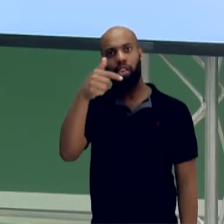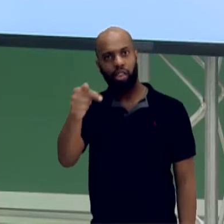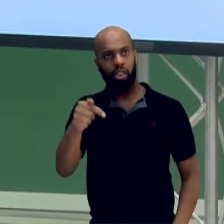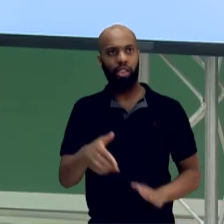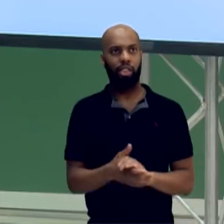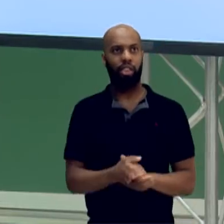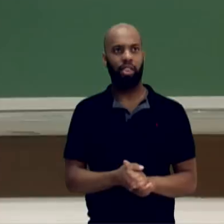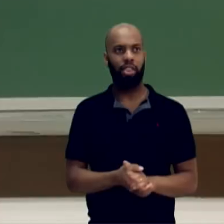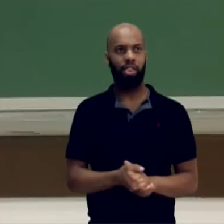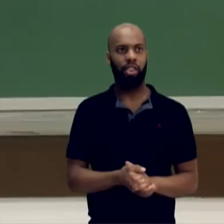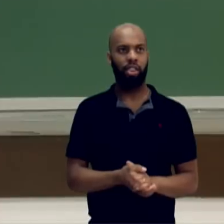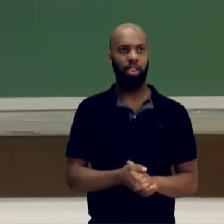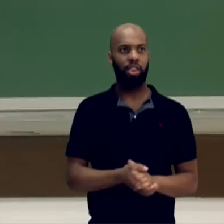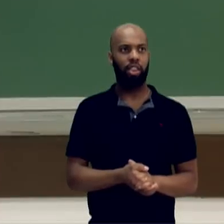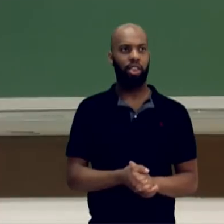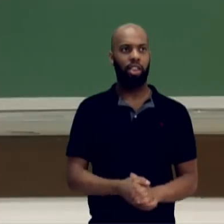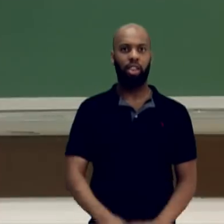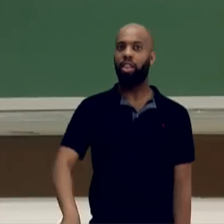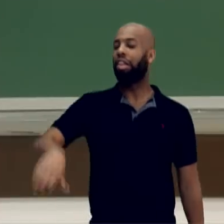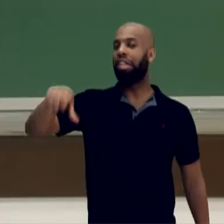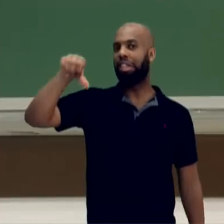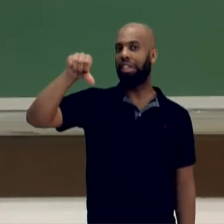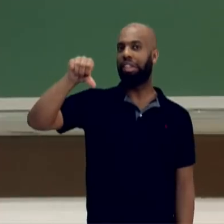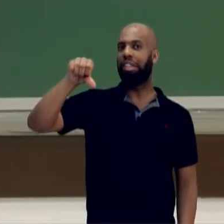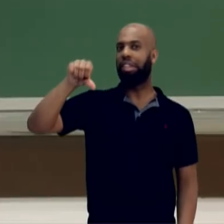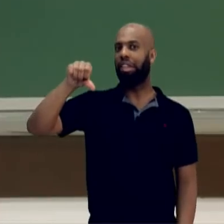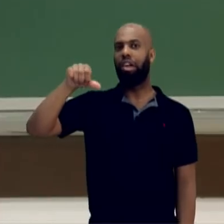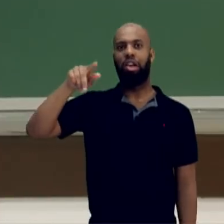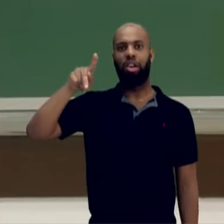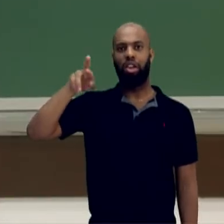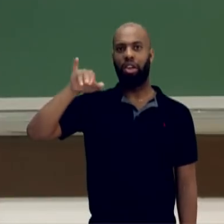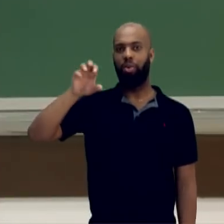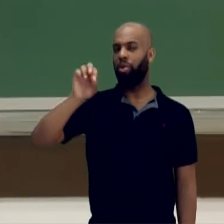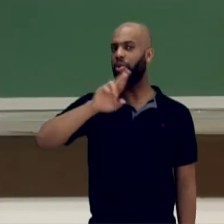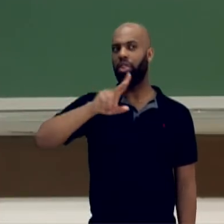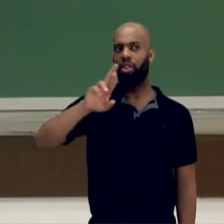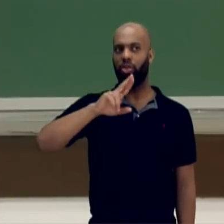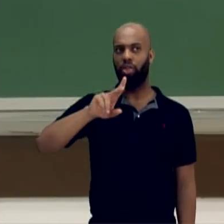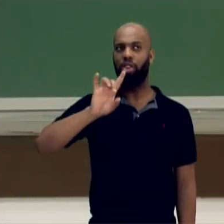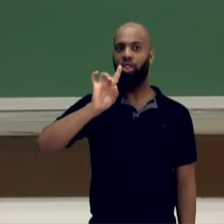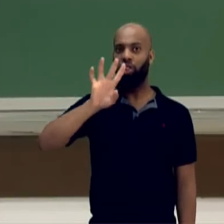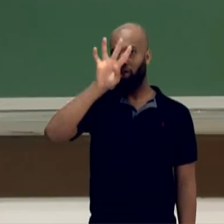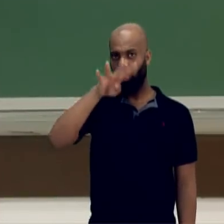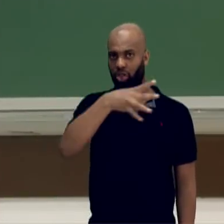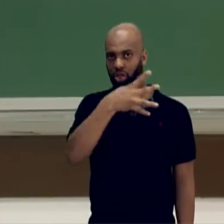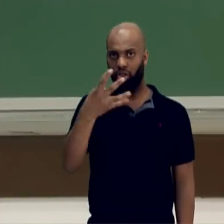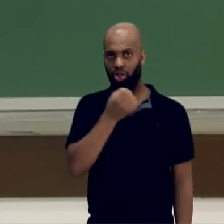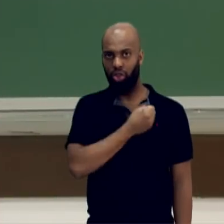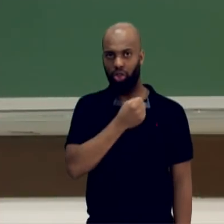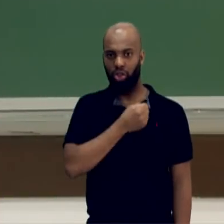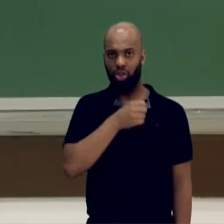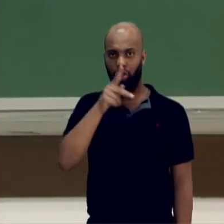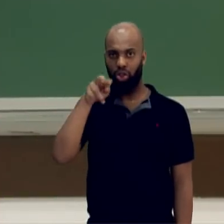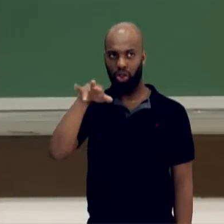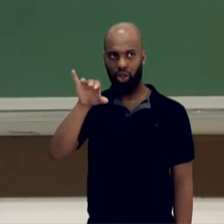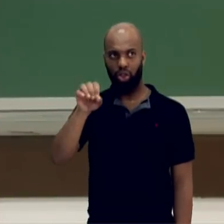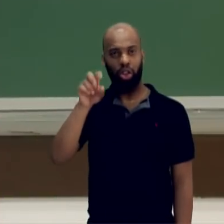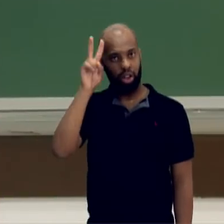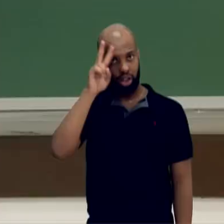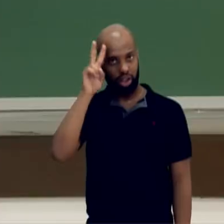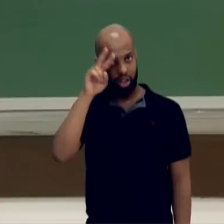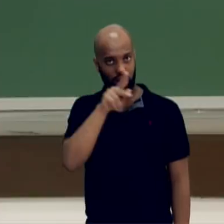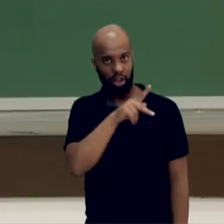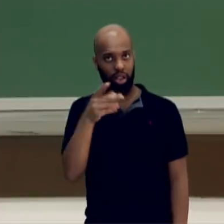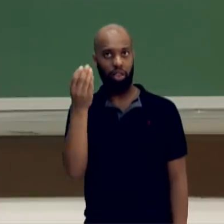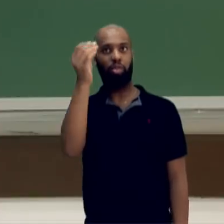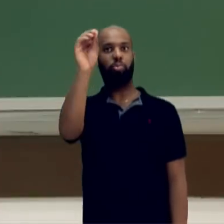aqui? Esquece desse 9 aqui, o 9 não entra, tá? Aqui é só, lembra aquela pegada de professor? Deixei o erro para você ver e